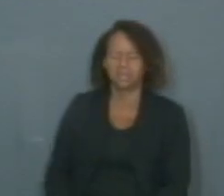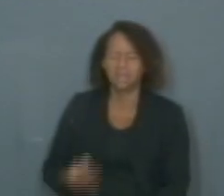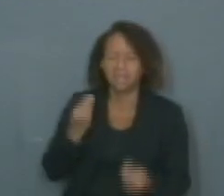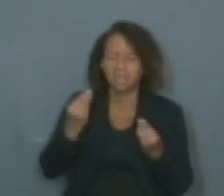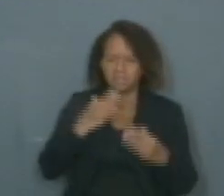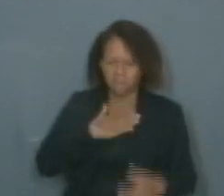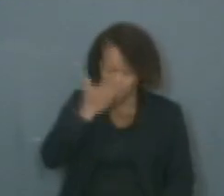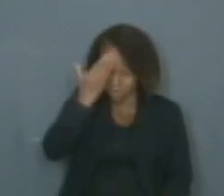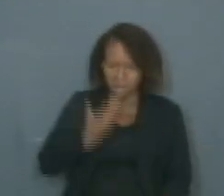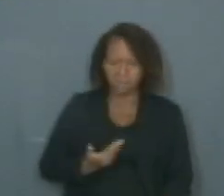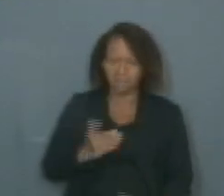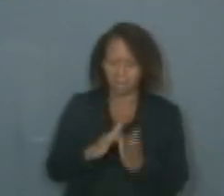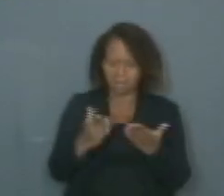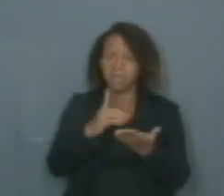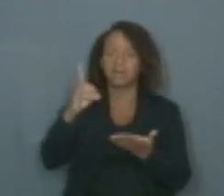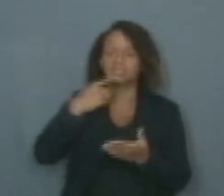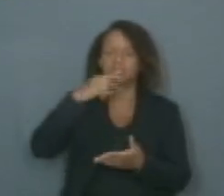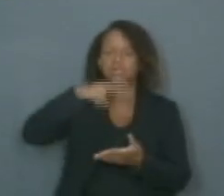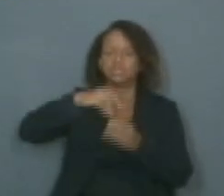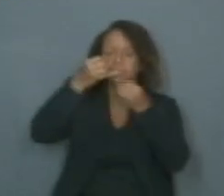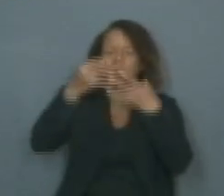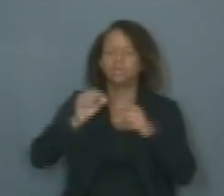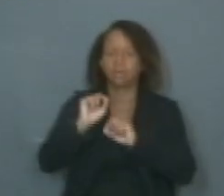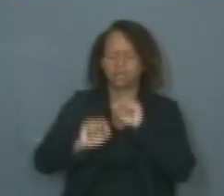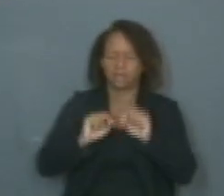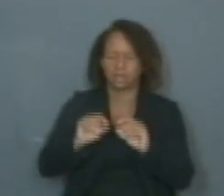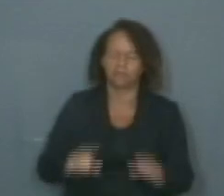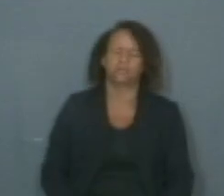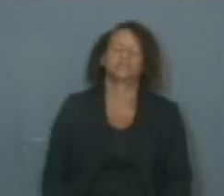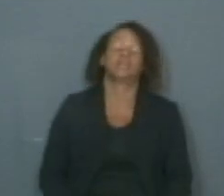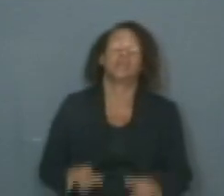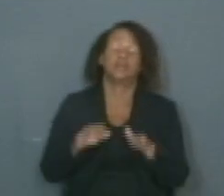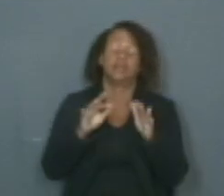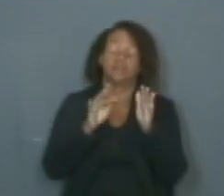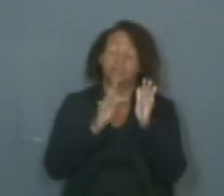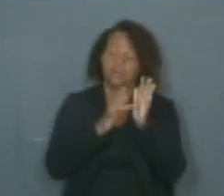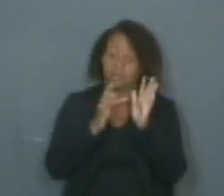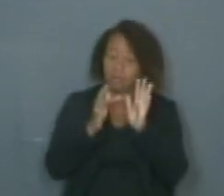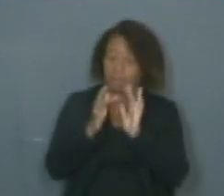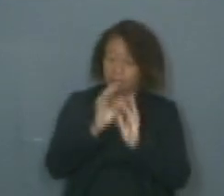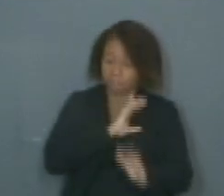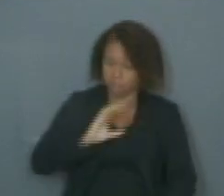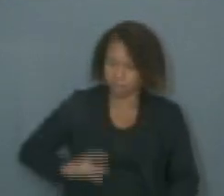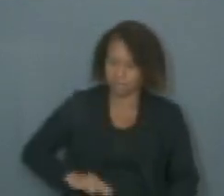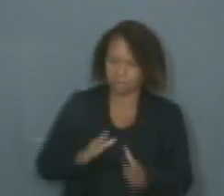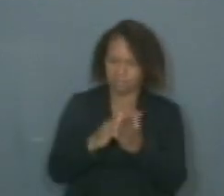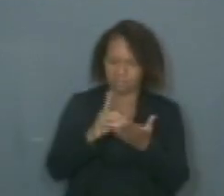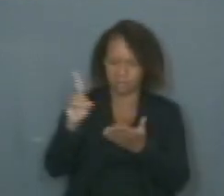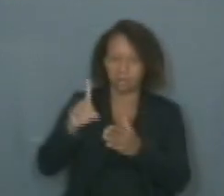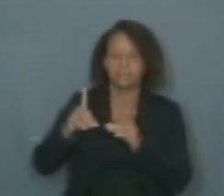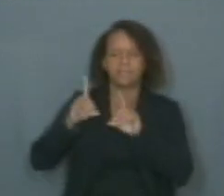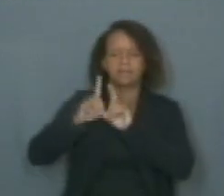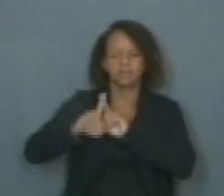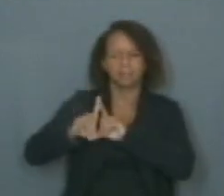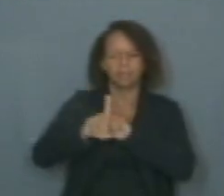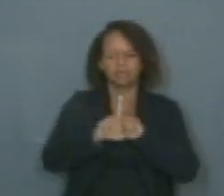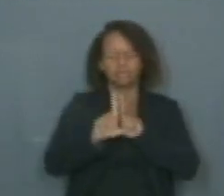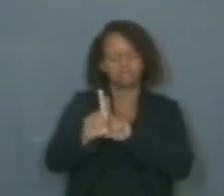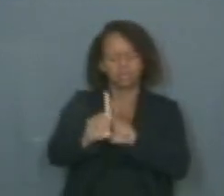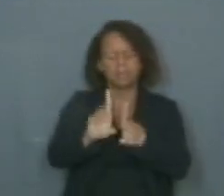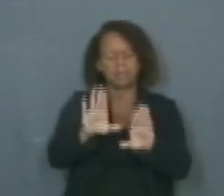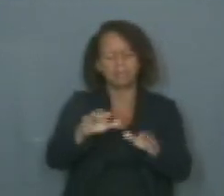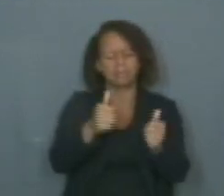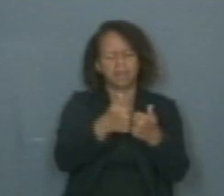diz a Bíblia sobre isso? Certa vez Jesus estava levando a palavra, e os apóstolos chegaram perto dele e